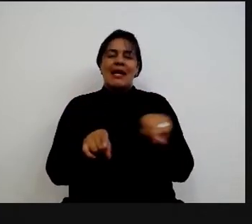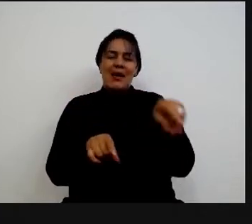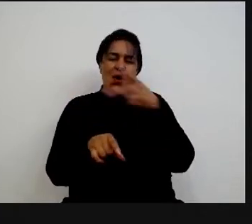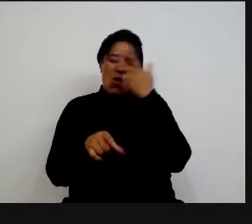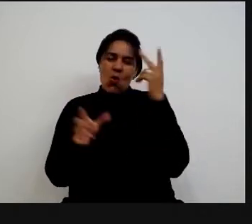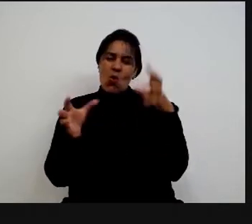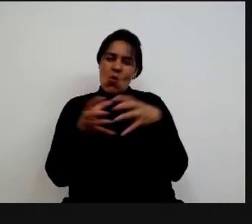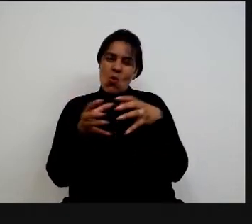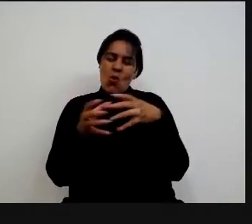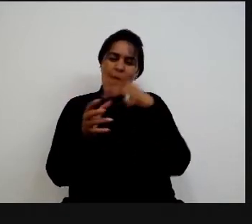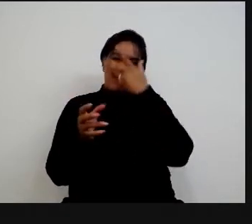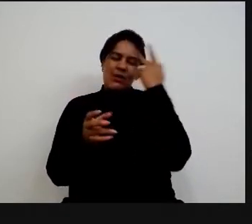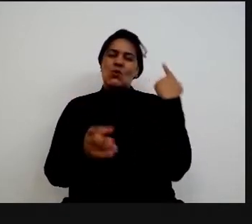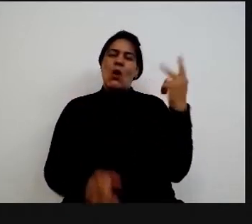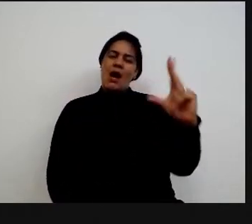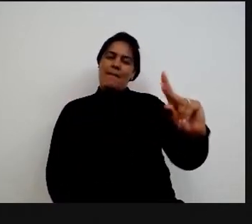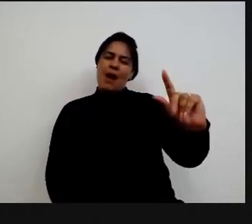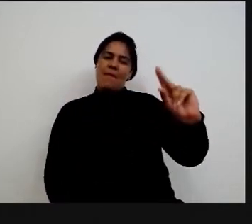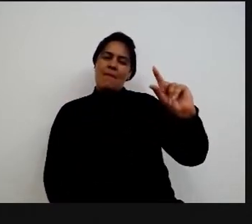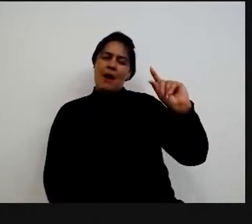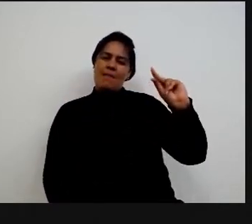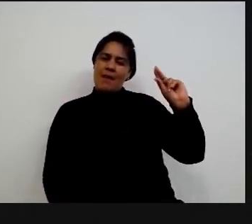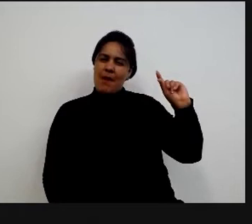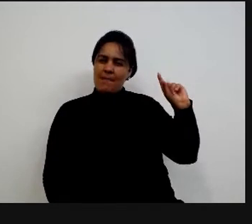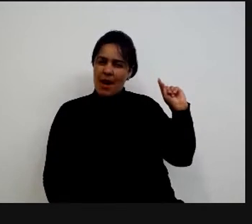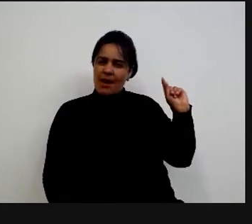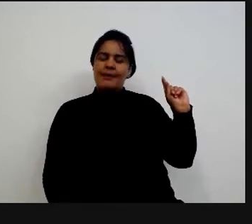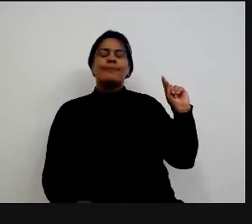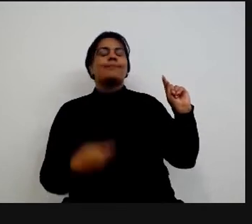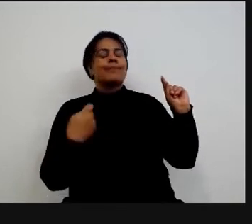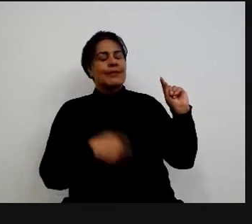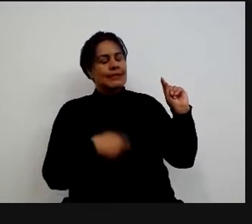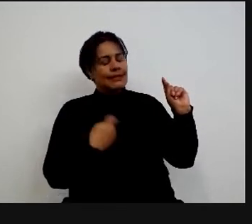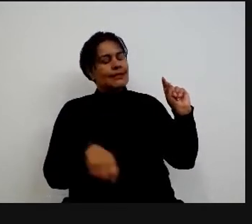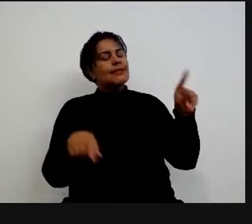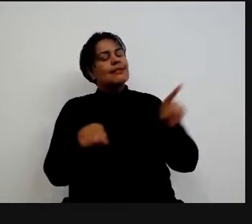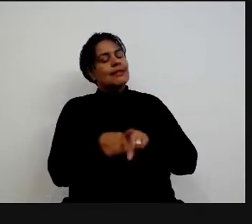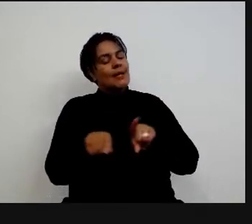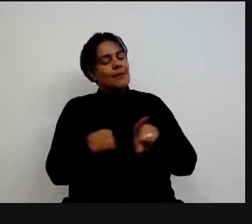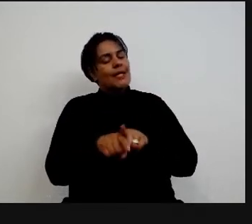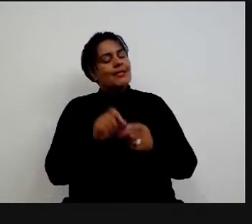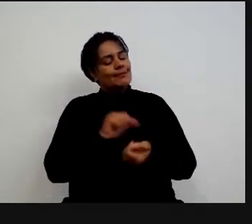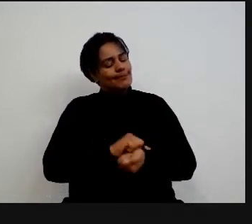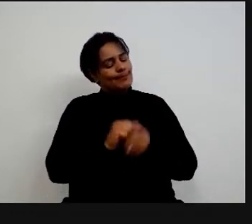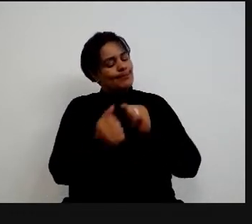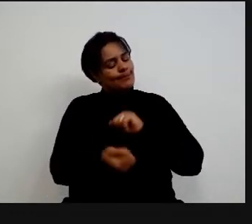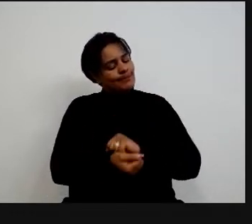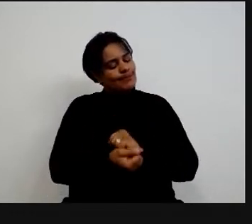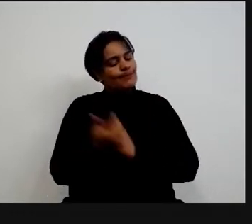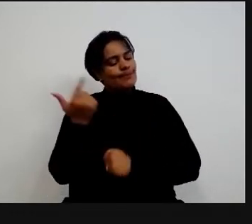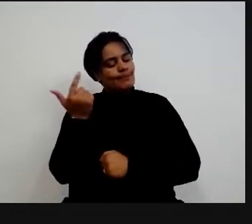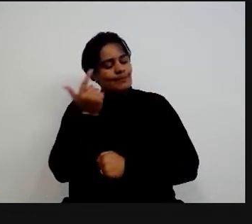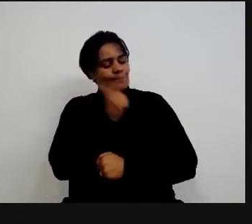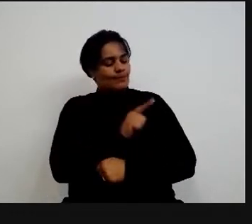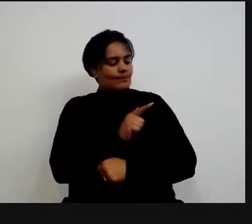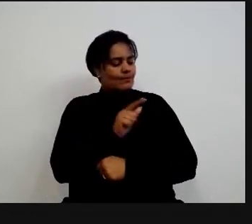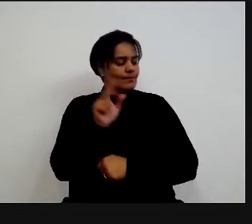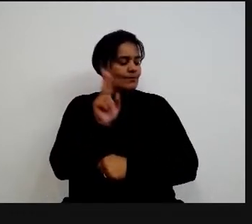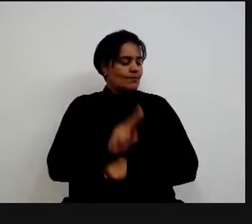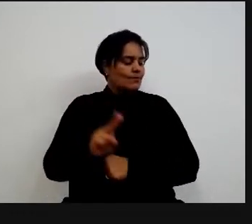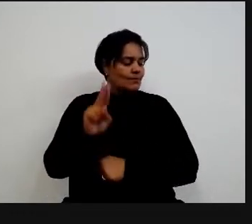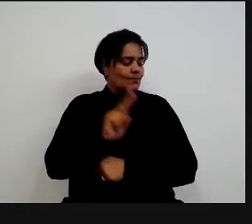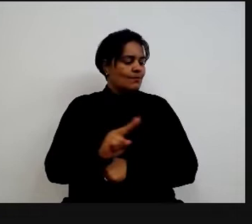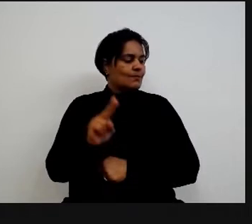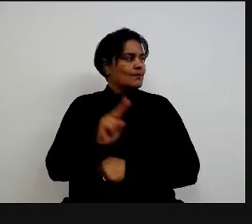né, me incluindo ali, ele também fosse sentindo mais a vontade de poder até relacionar com